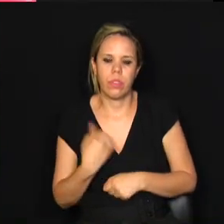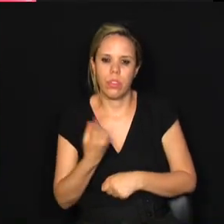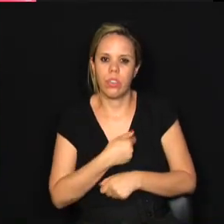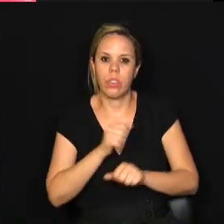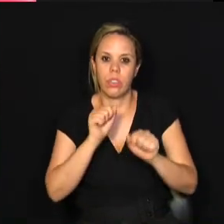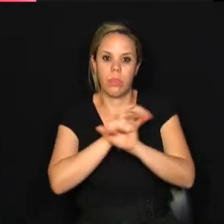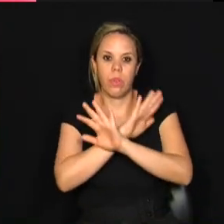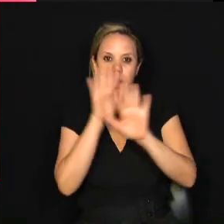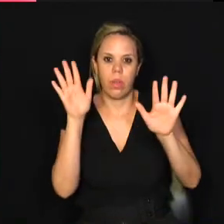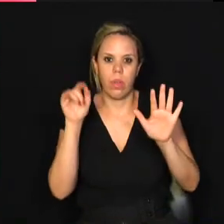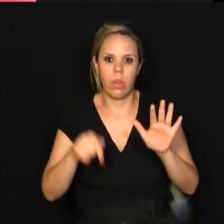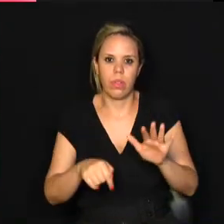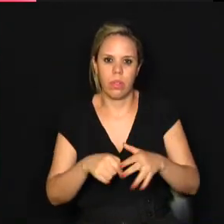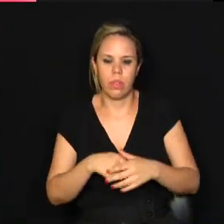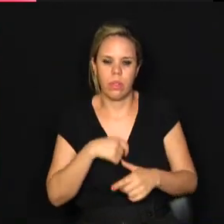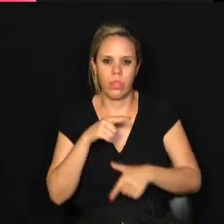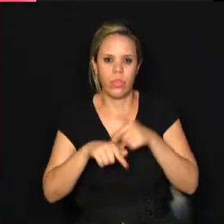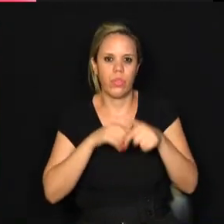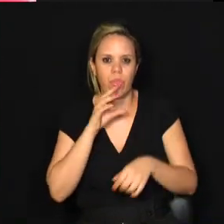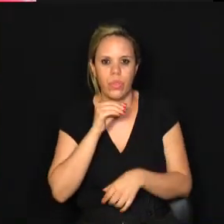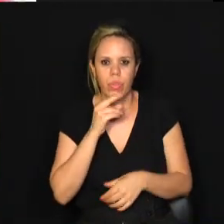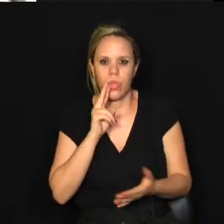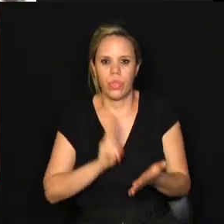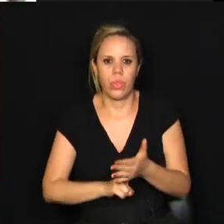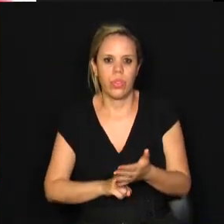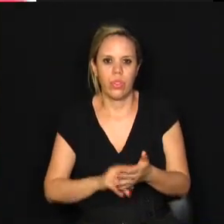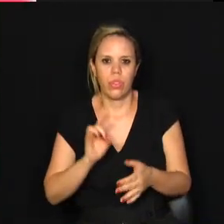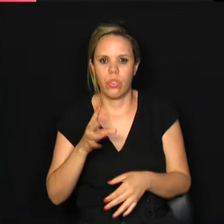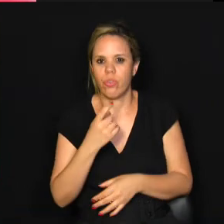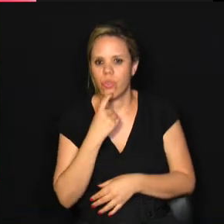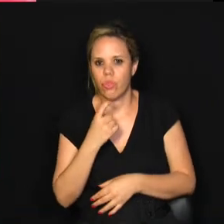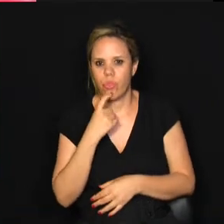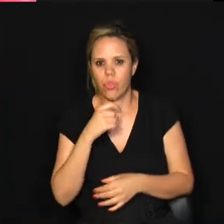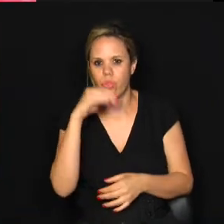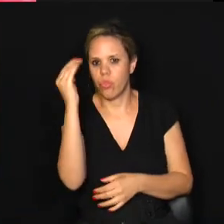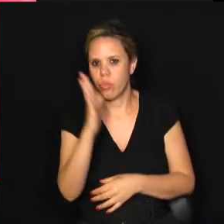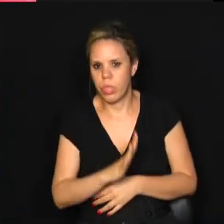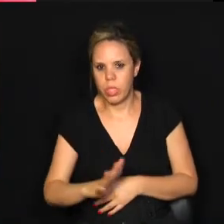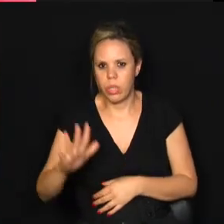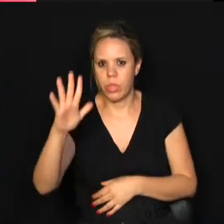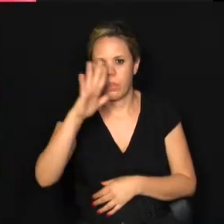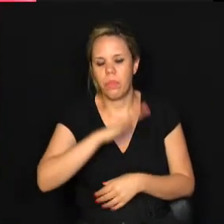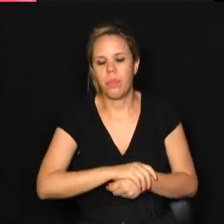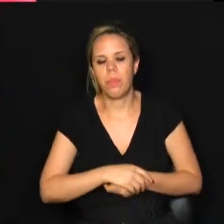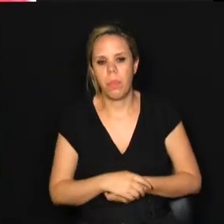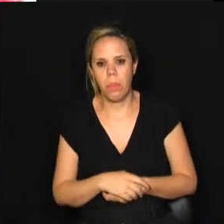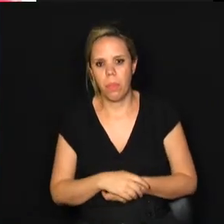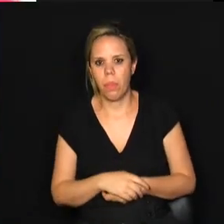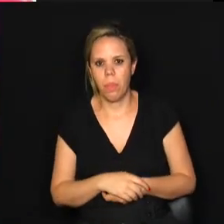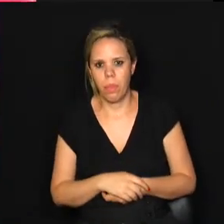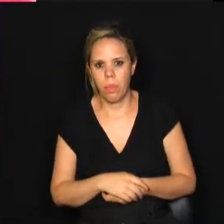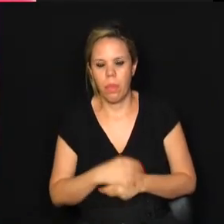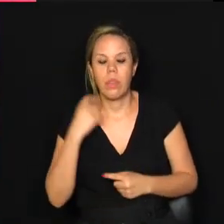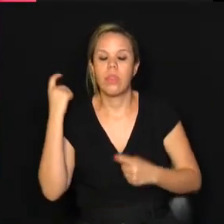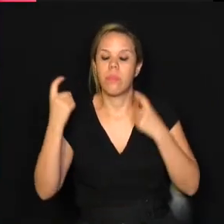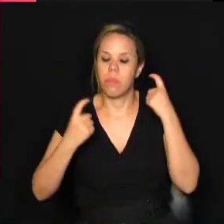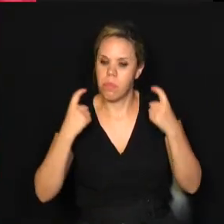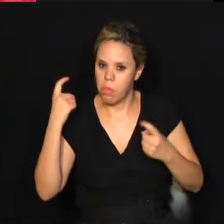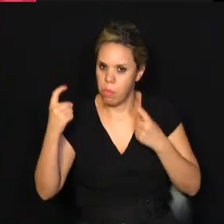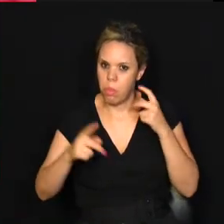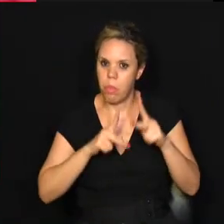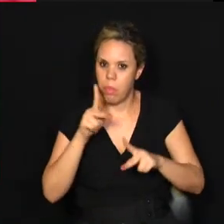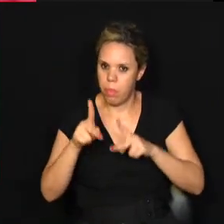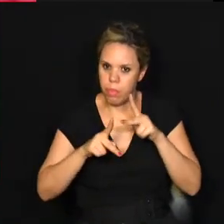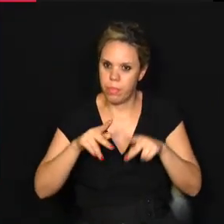aqui que os trabalhadores dos Correios, não só de Campinas, mas de todo o Brasil, eles se preocupam com a